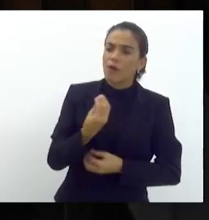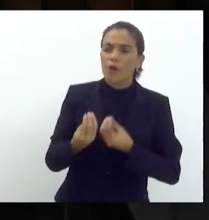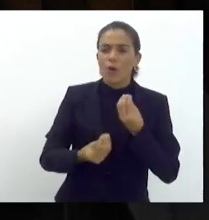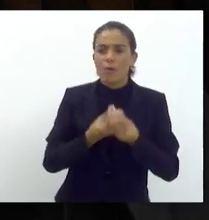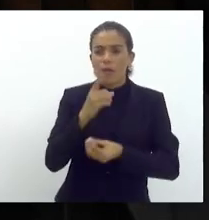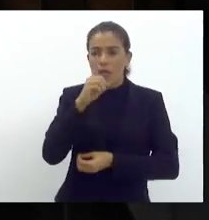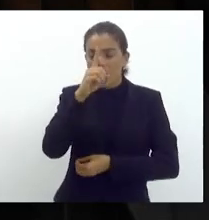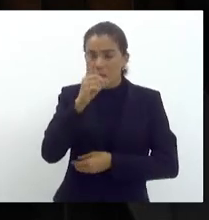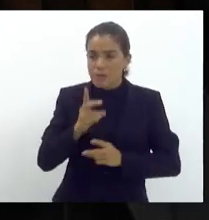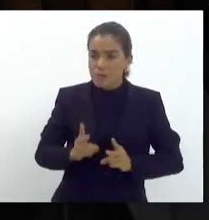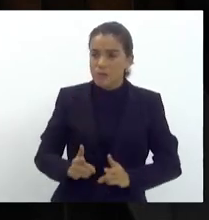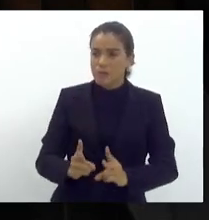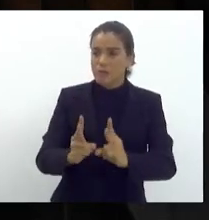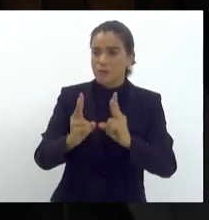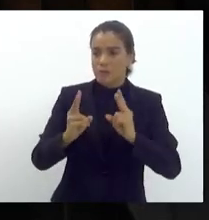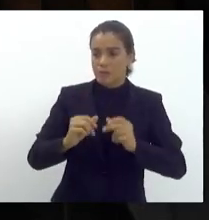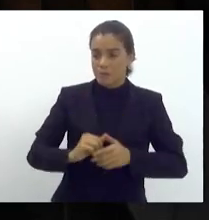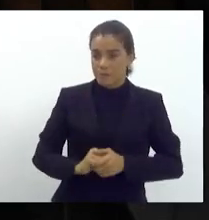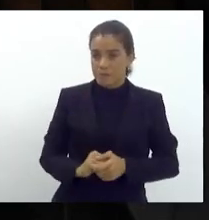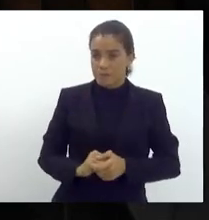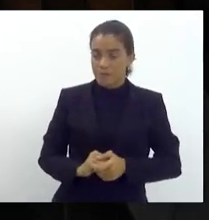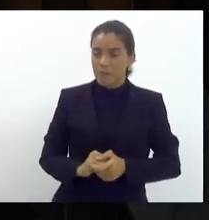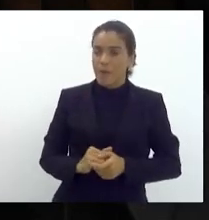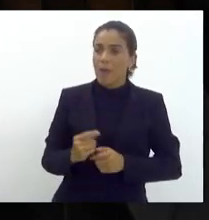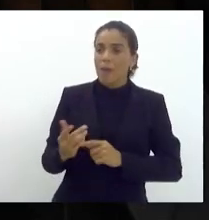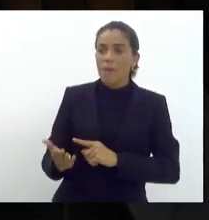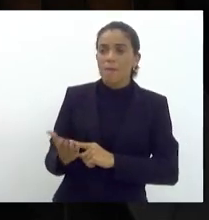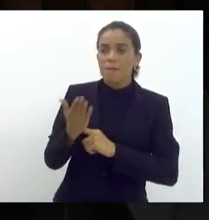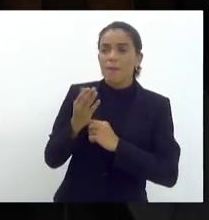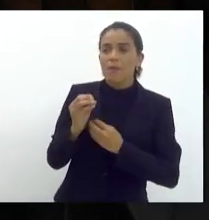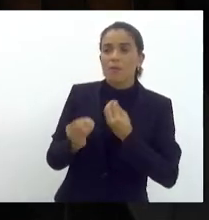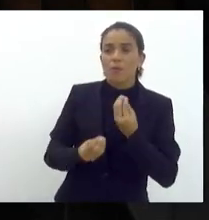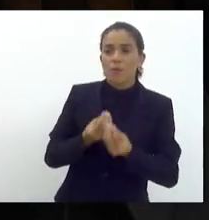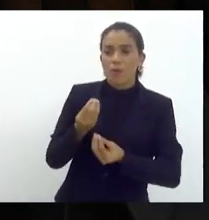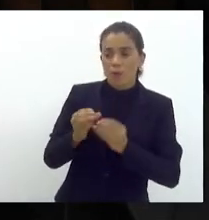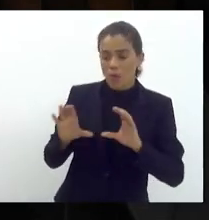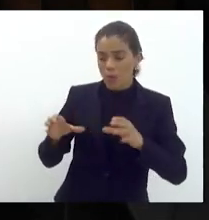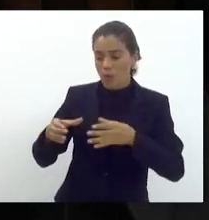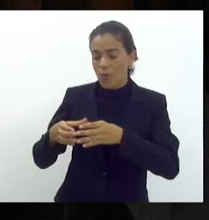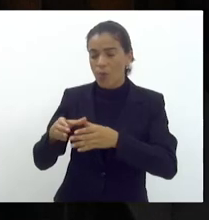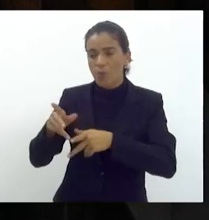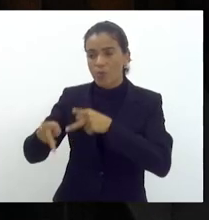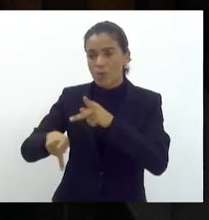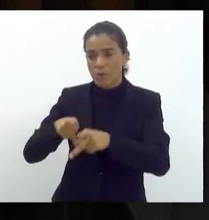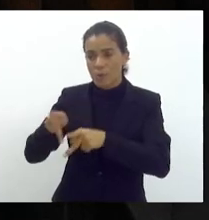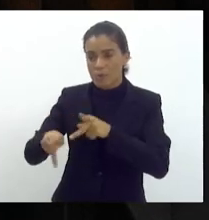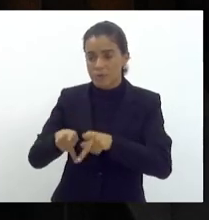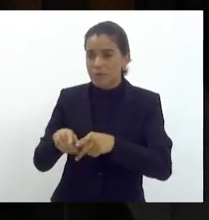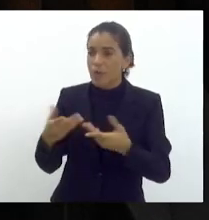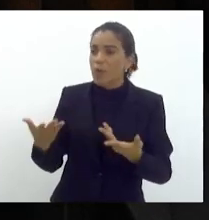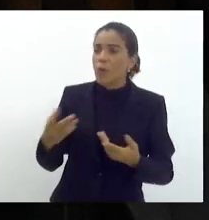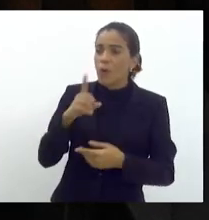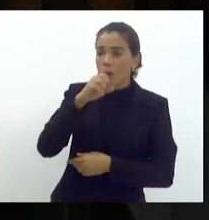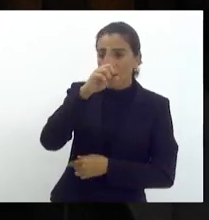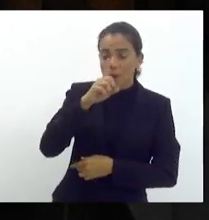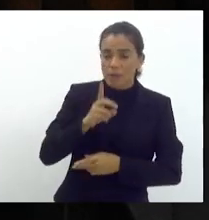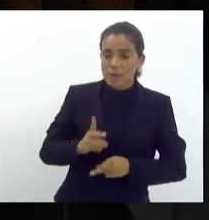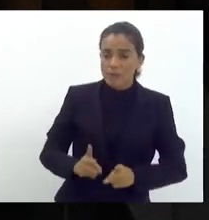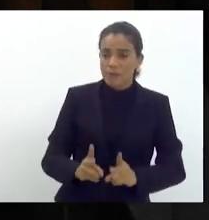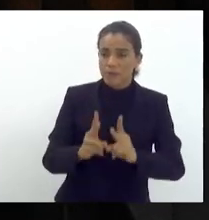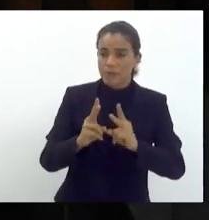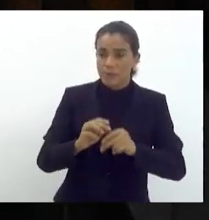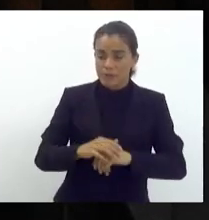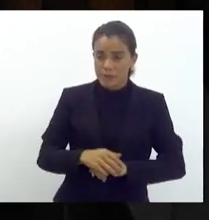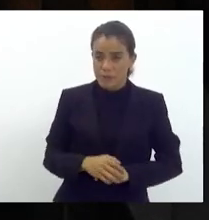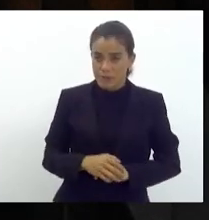risco permanente em benefício de uma grande coletividade e qual é o risco permanente